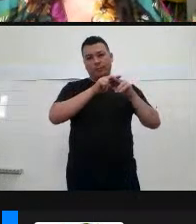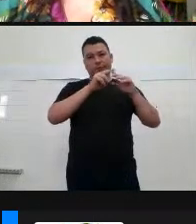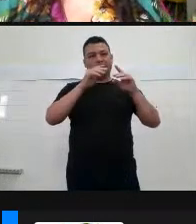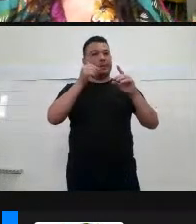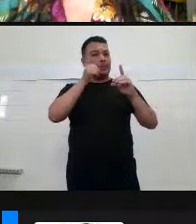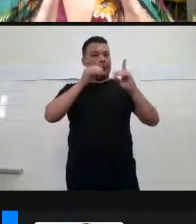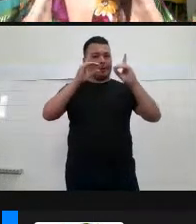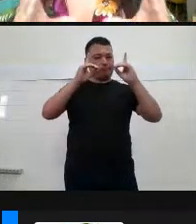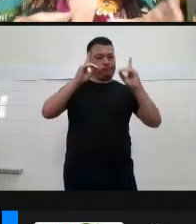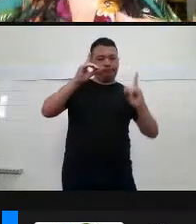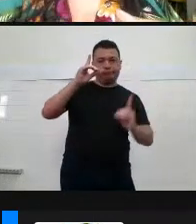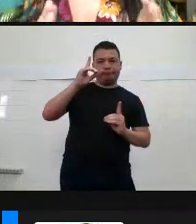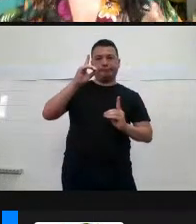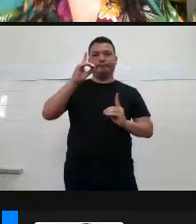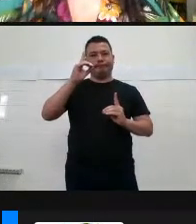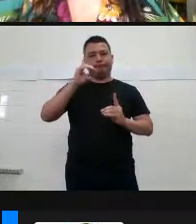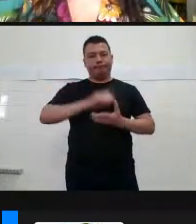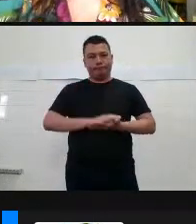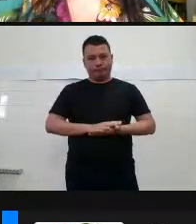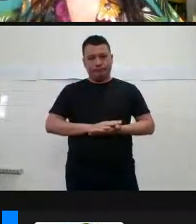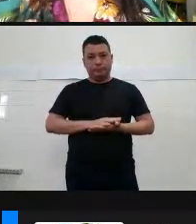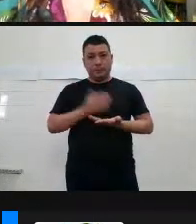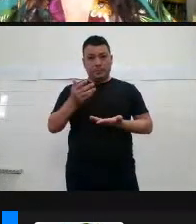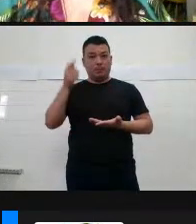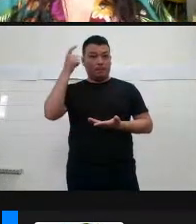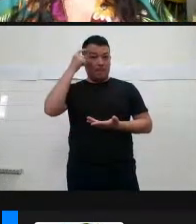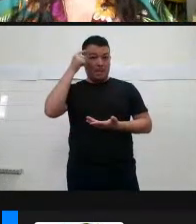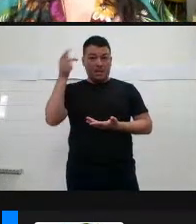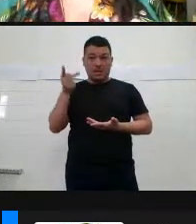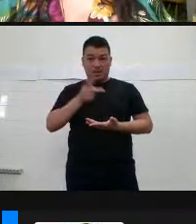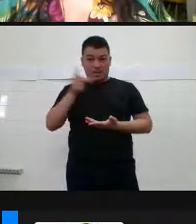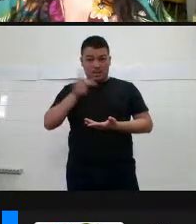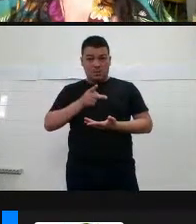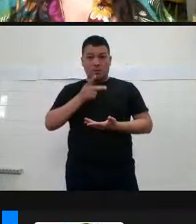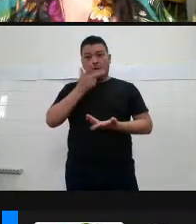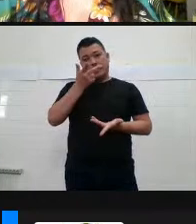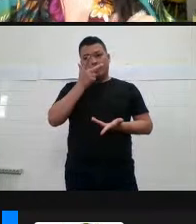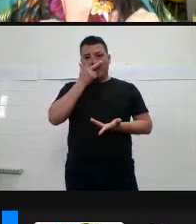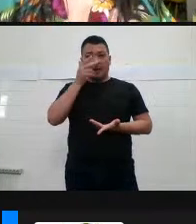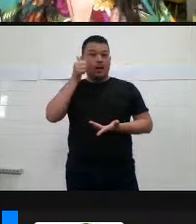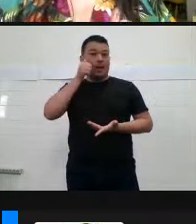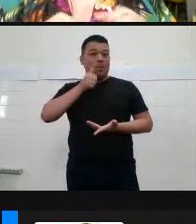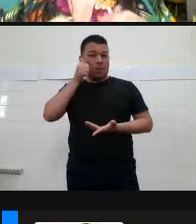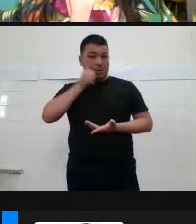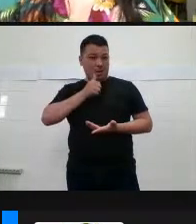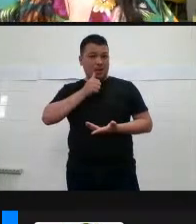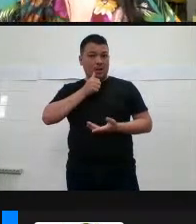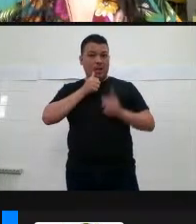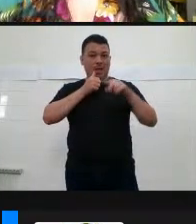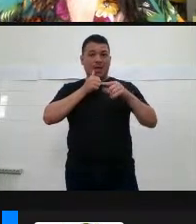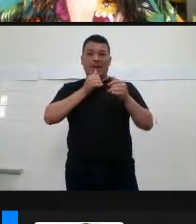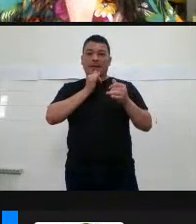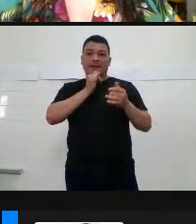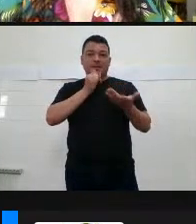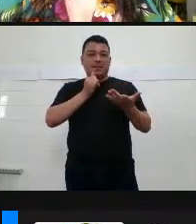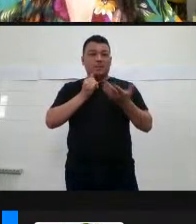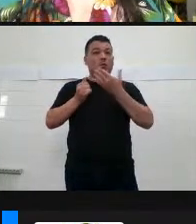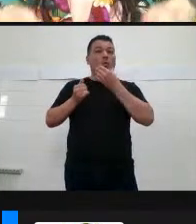interessante pensar que, dentro dessa lógica, a mulher é entendida como um